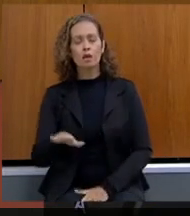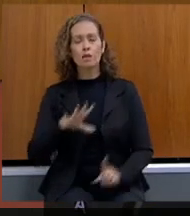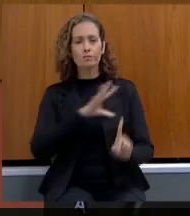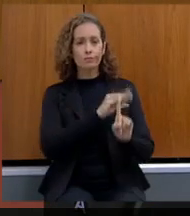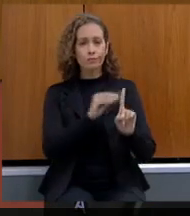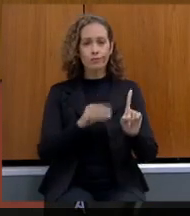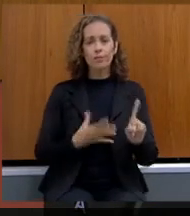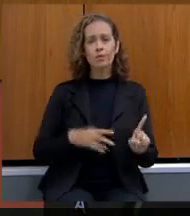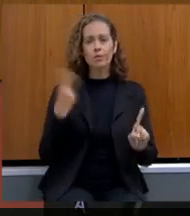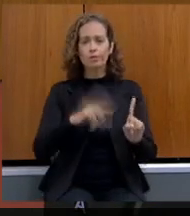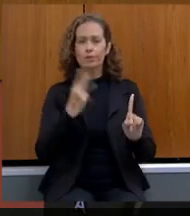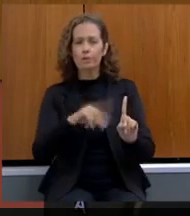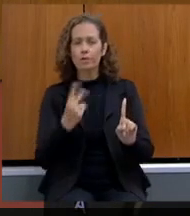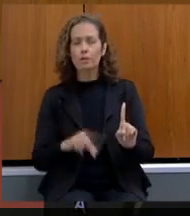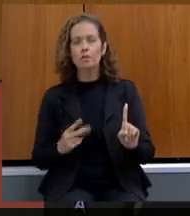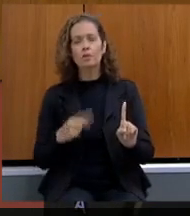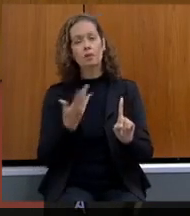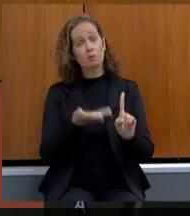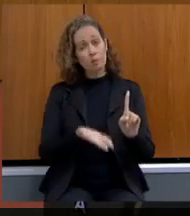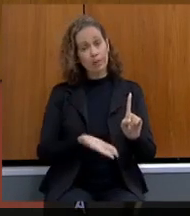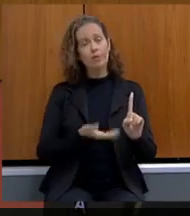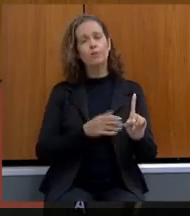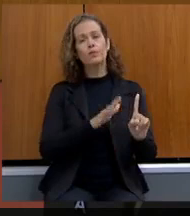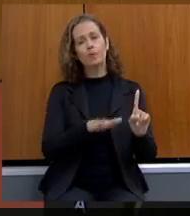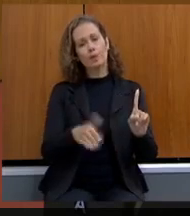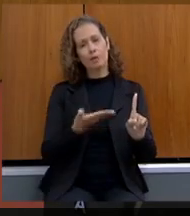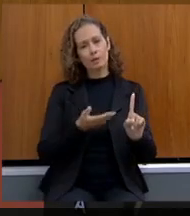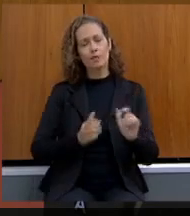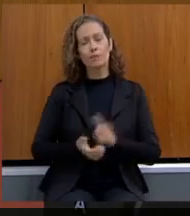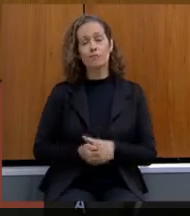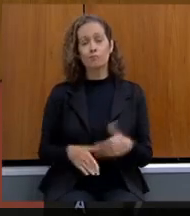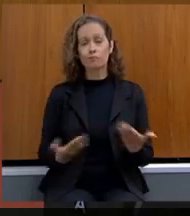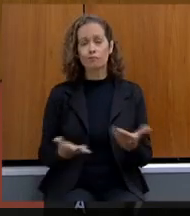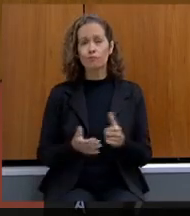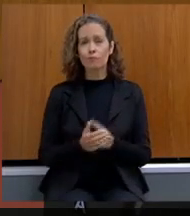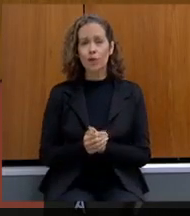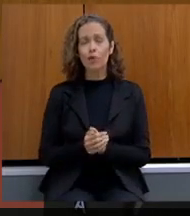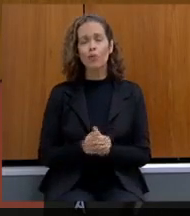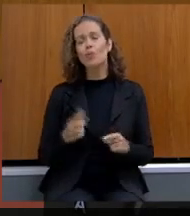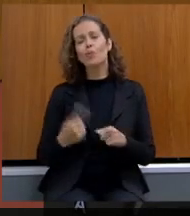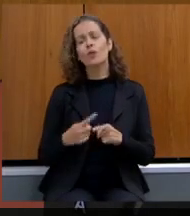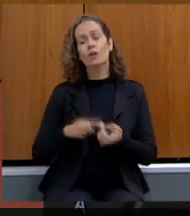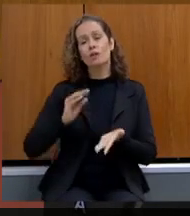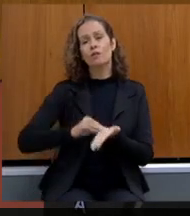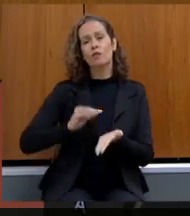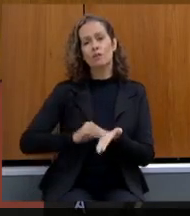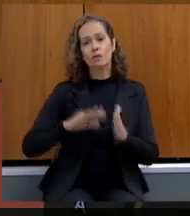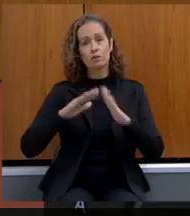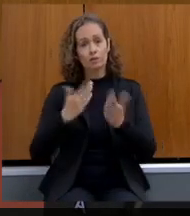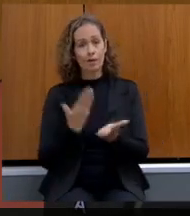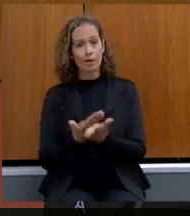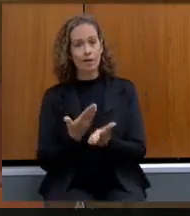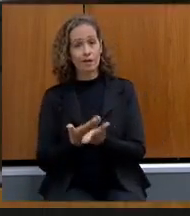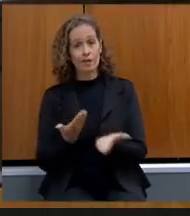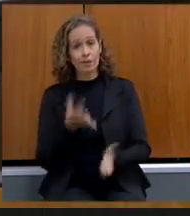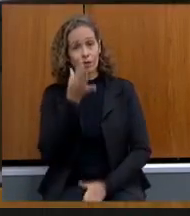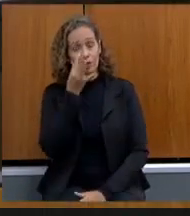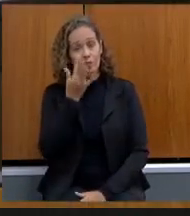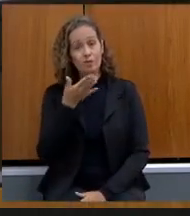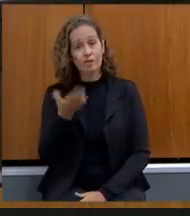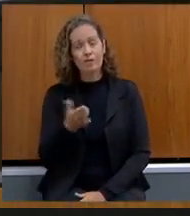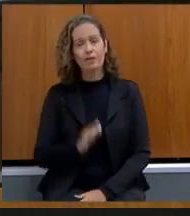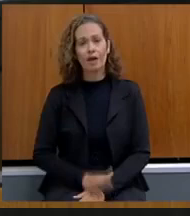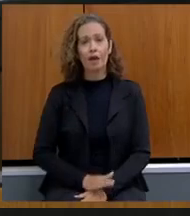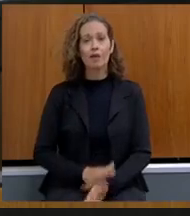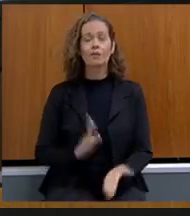estancamento maus-tratos mostrando de questões é que a ausência da escola possibilitava que acontecesse fora da